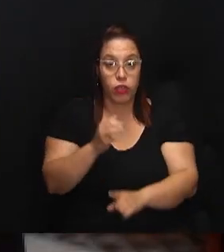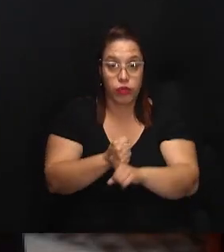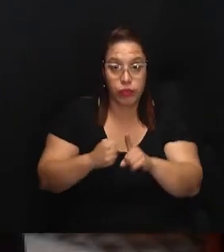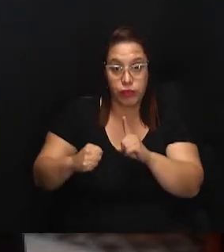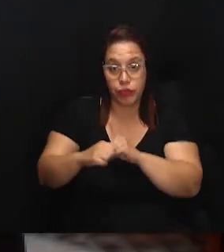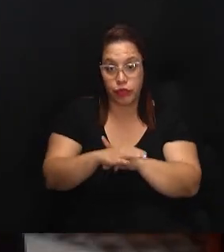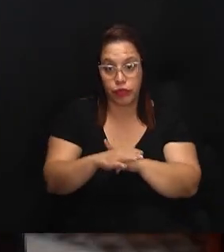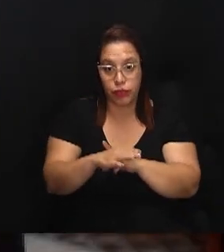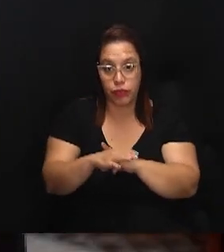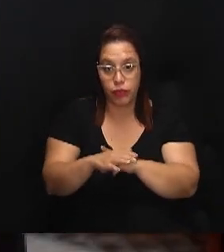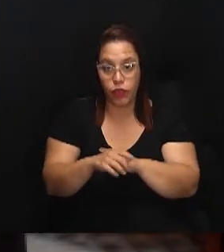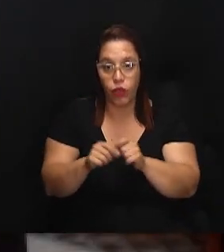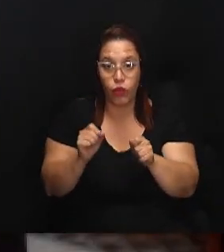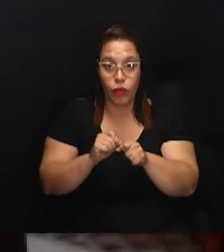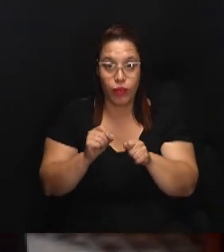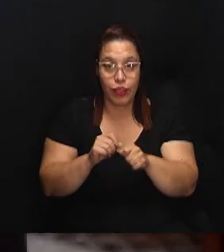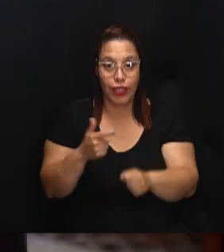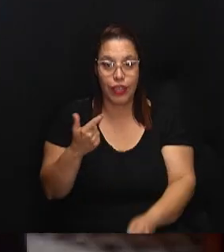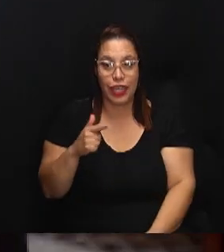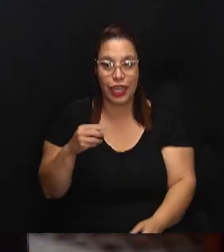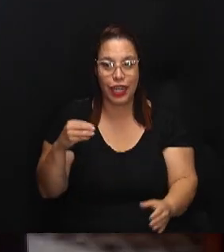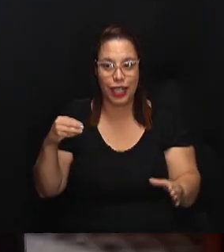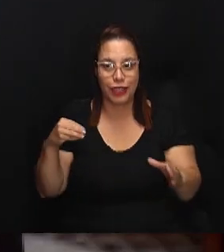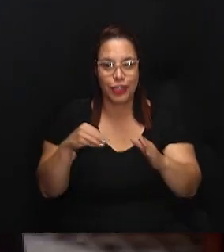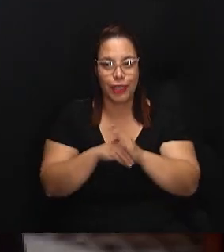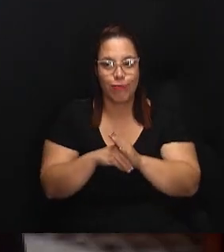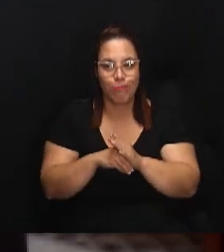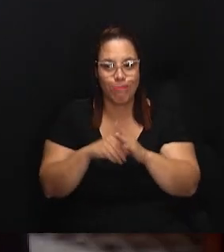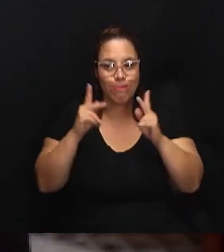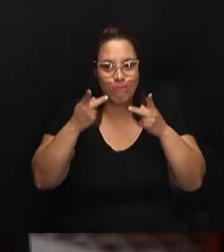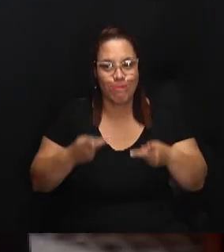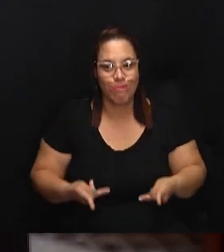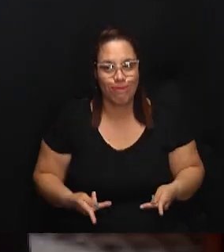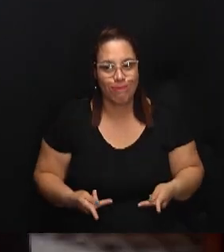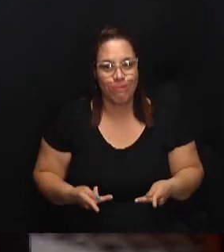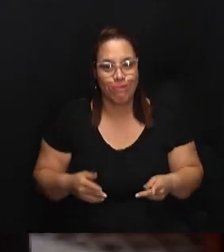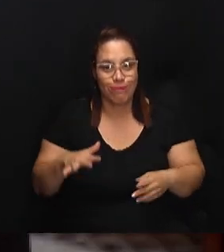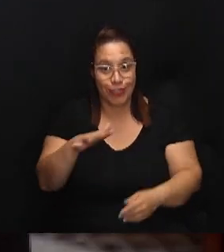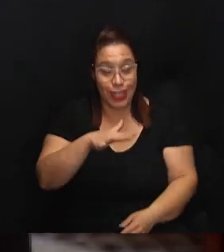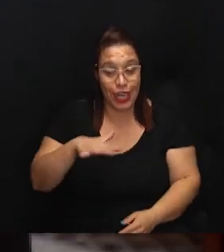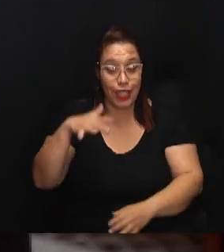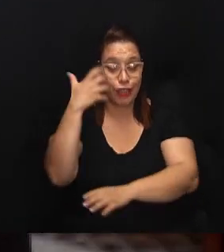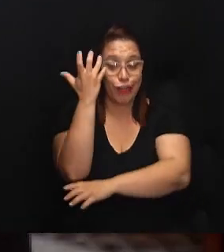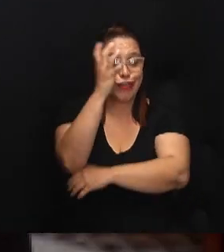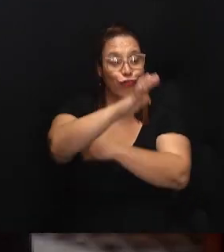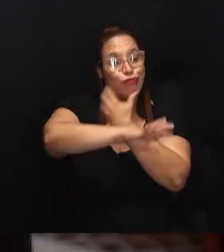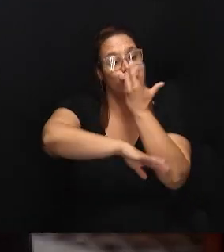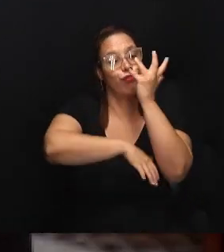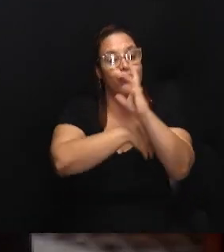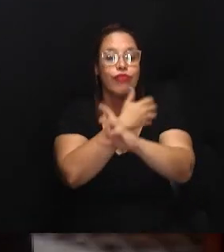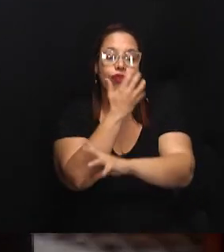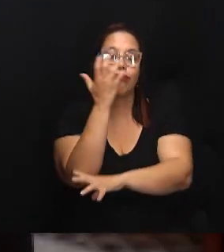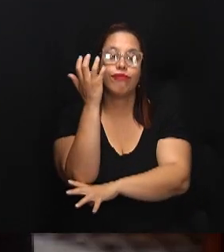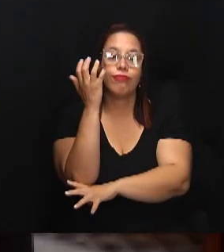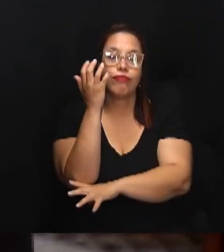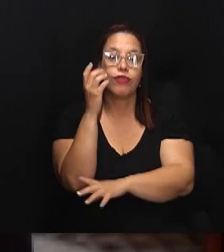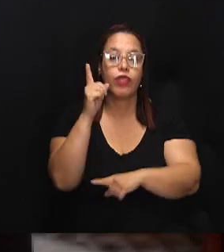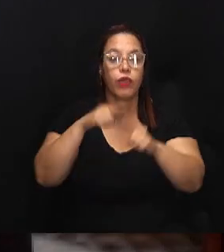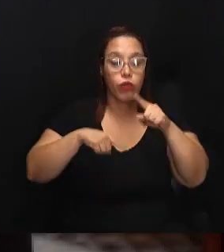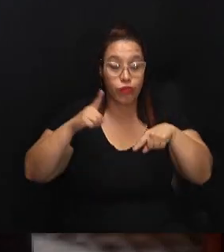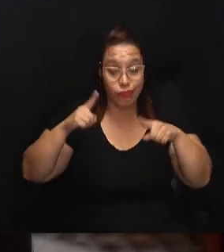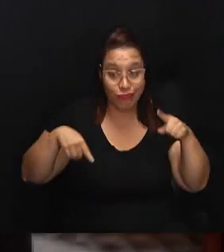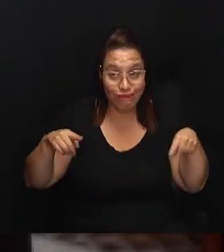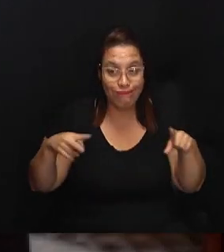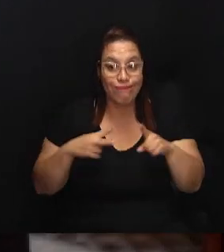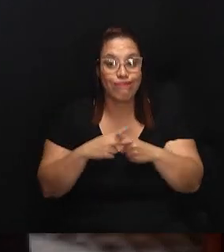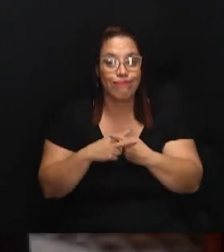ciência de modo geral. E a gente tinha que fazer tudo isso sem entrar humanamente na área da floresta. Então a gente desenvolveu